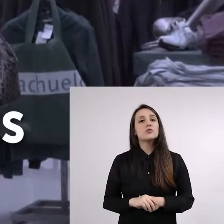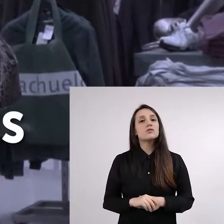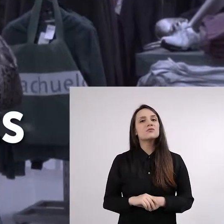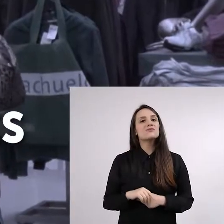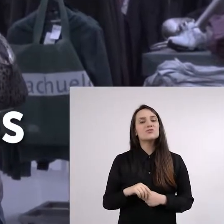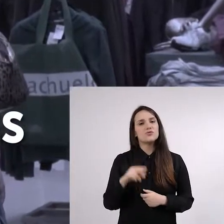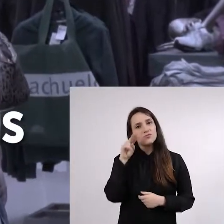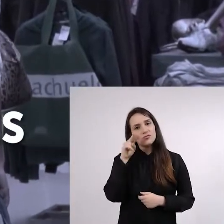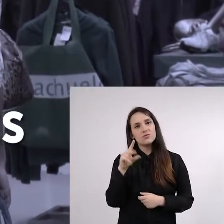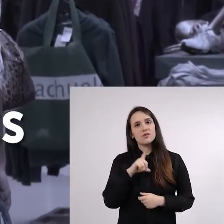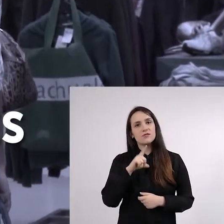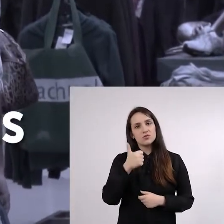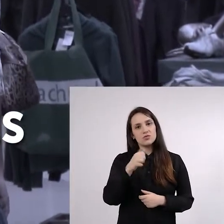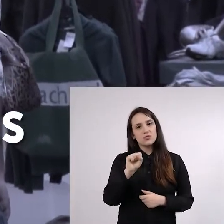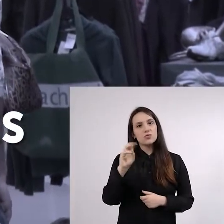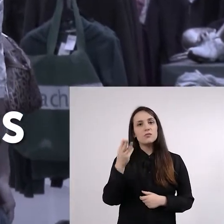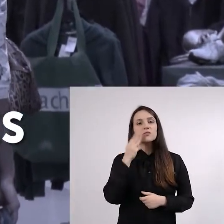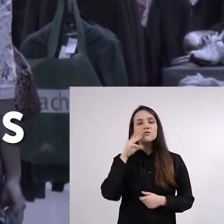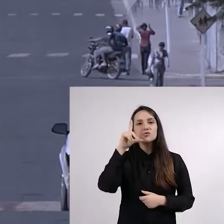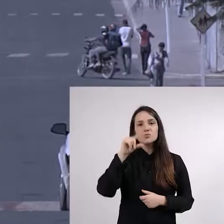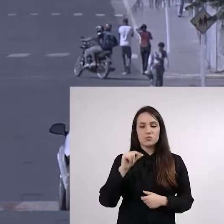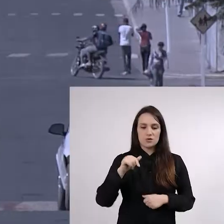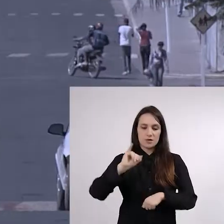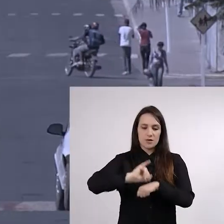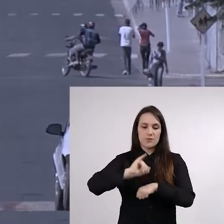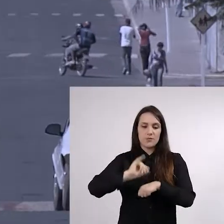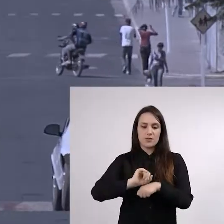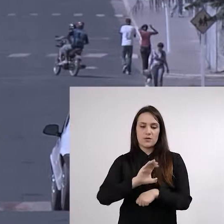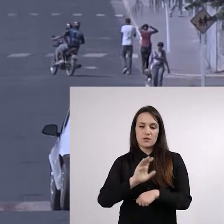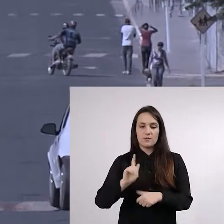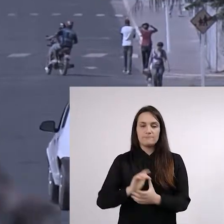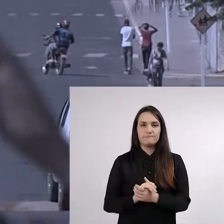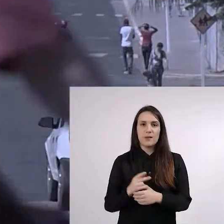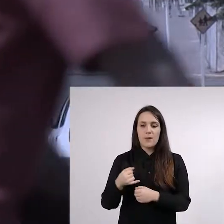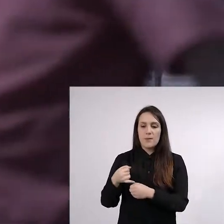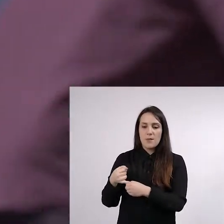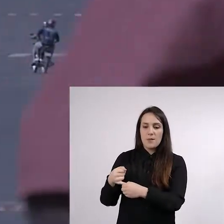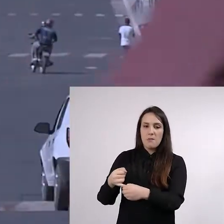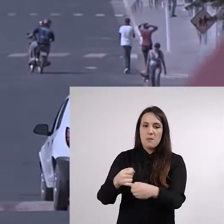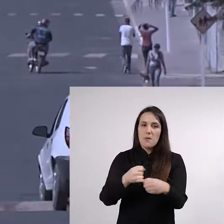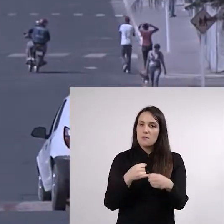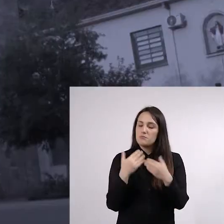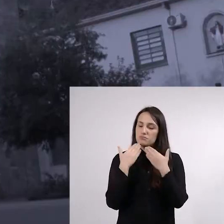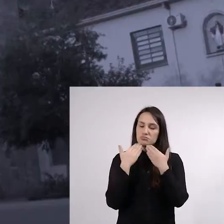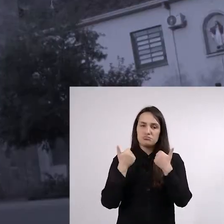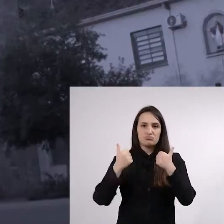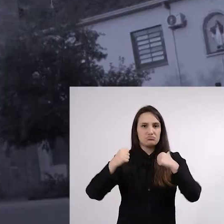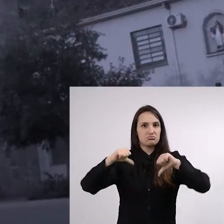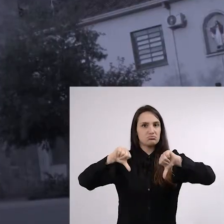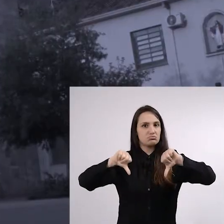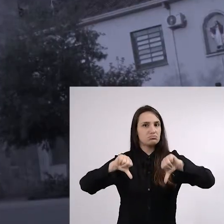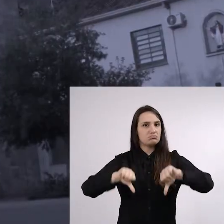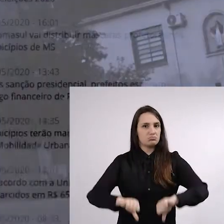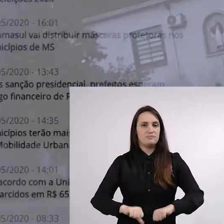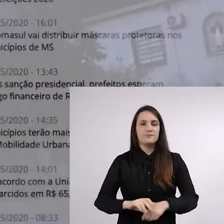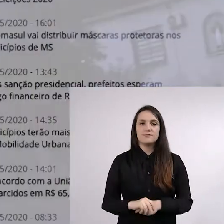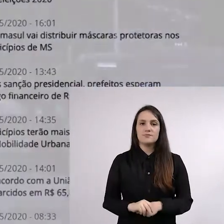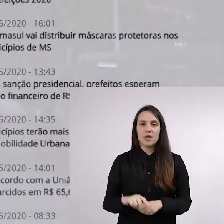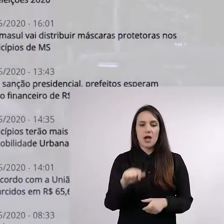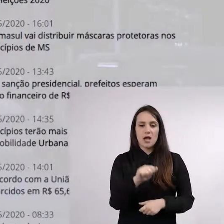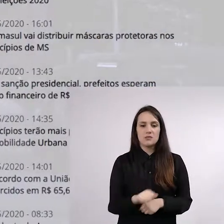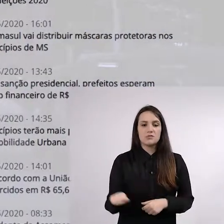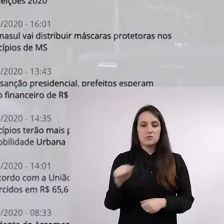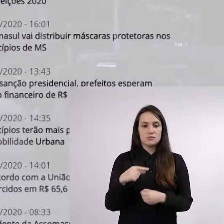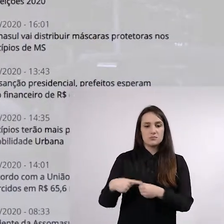de R$18 bilhões nos cofres da capital. Pelo interior do estado, o abismo é ainda mais profundo. A Associação